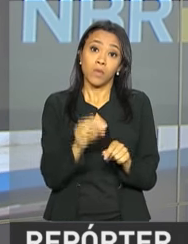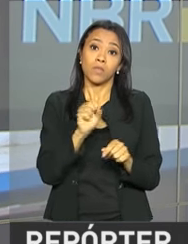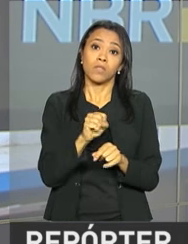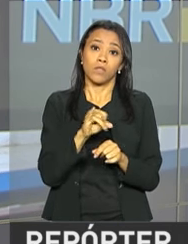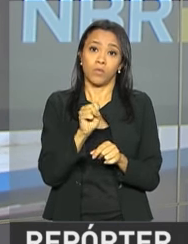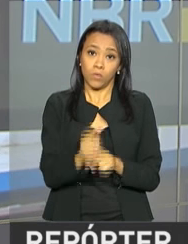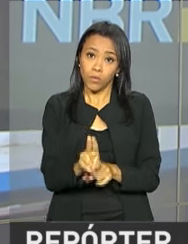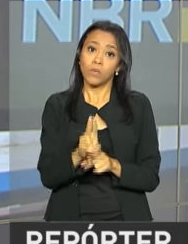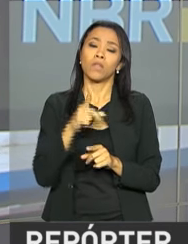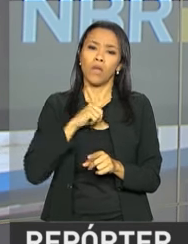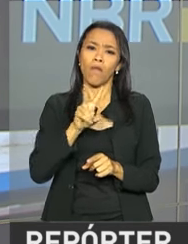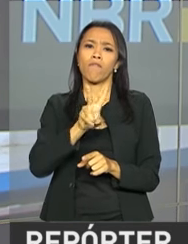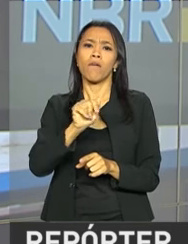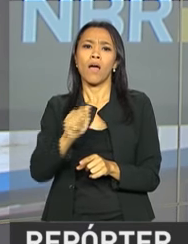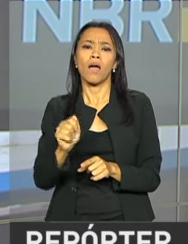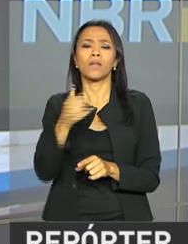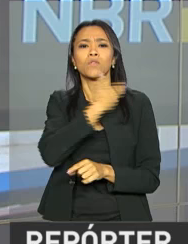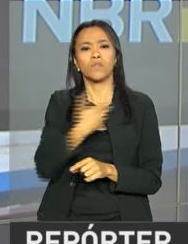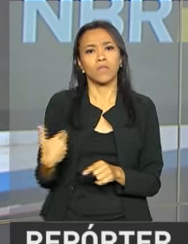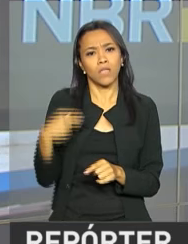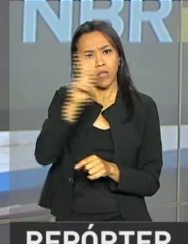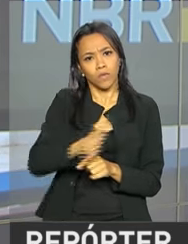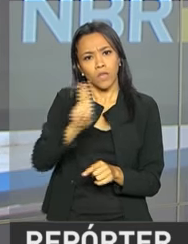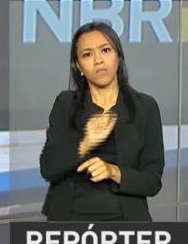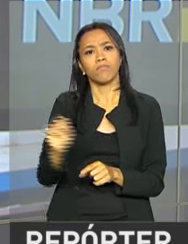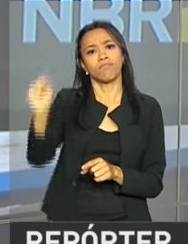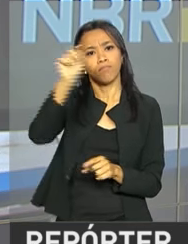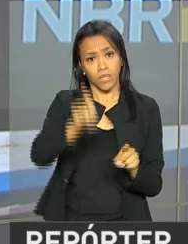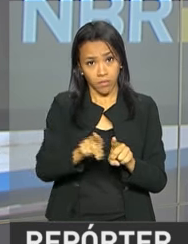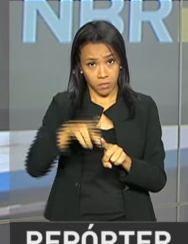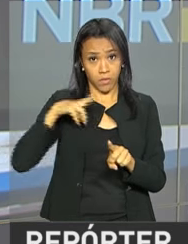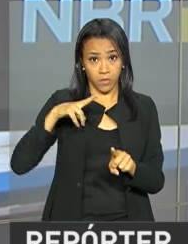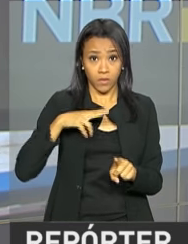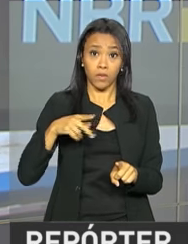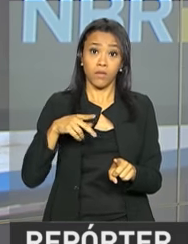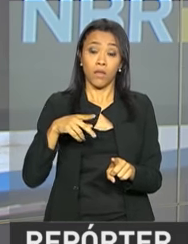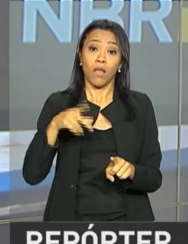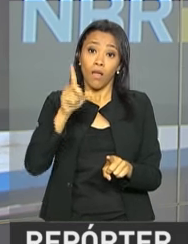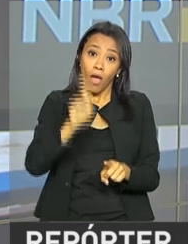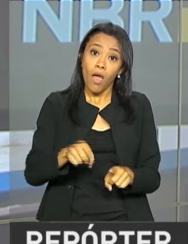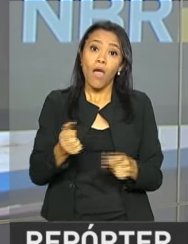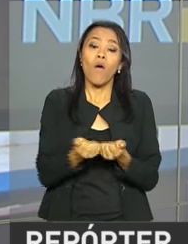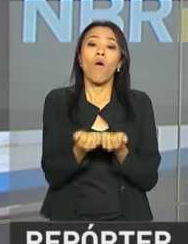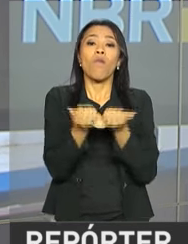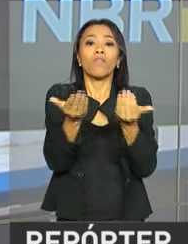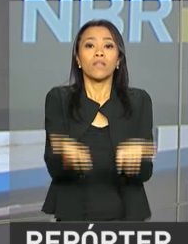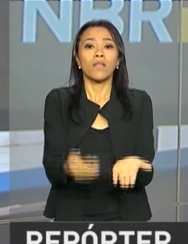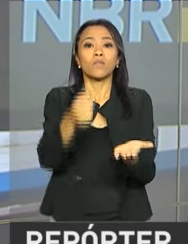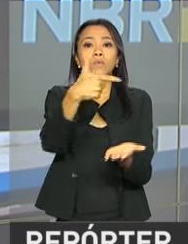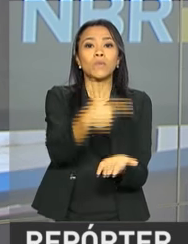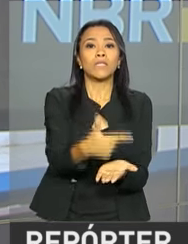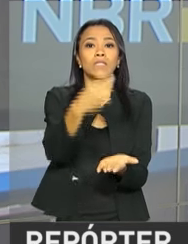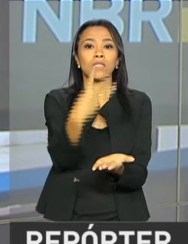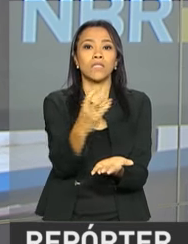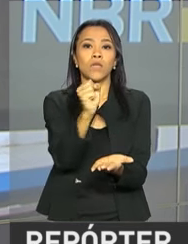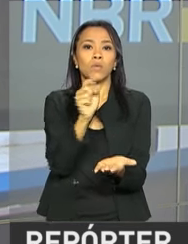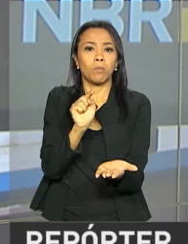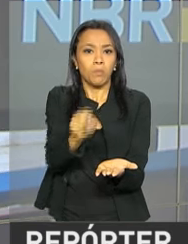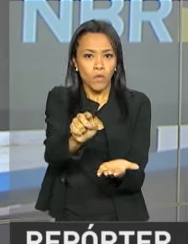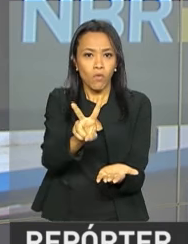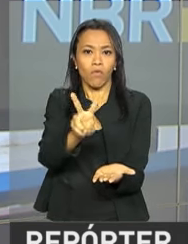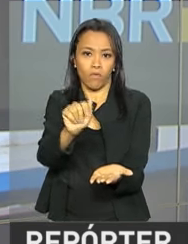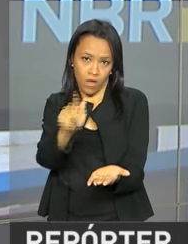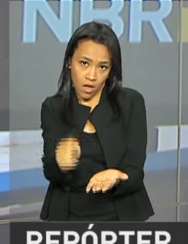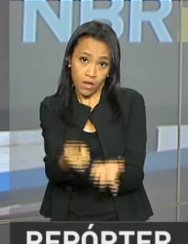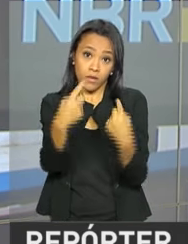vagas em instituições públicas de ensino superior. Nesta edição são ofere são ofertadas 238.000 1000